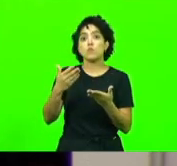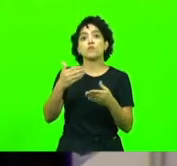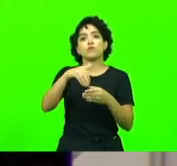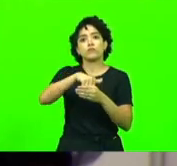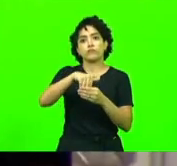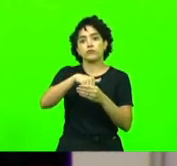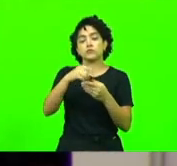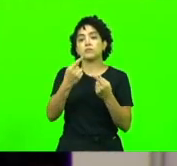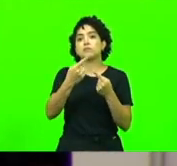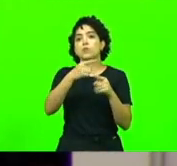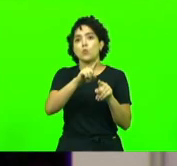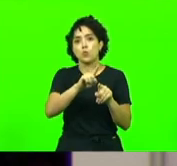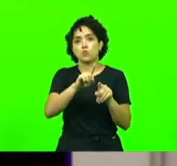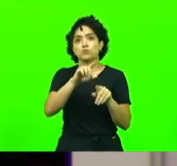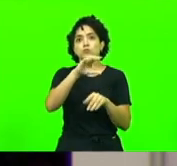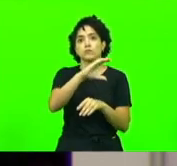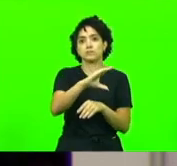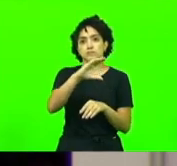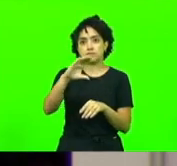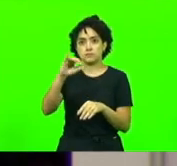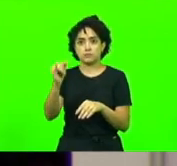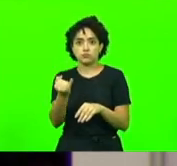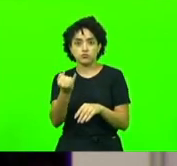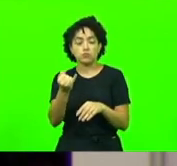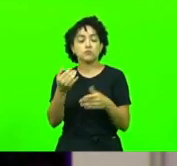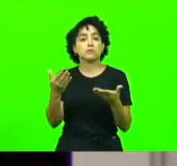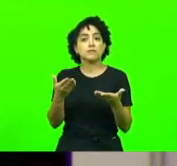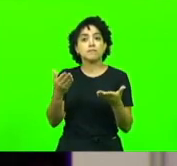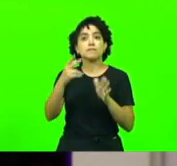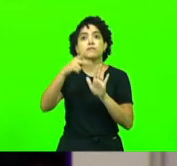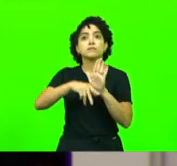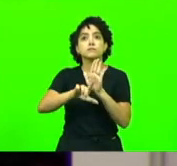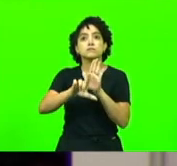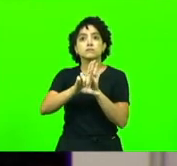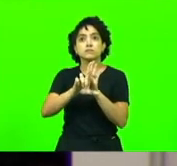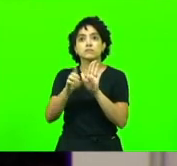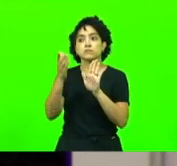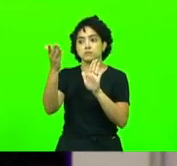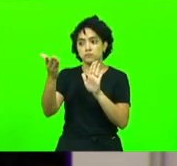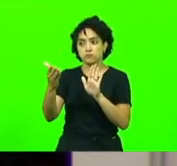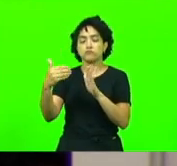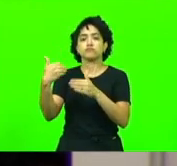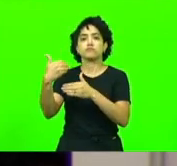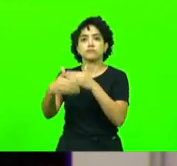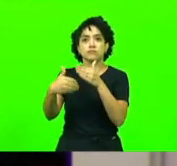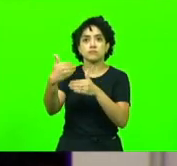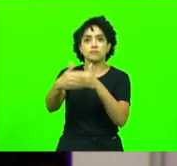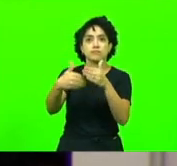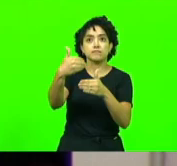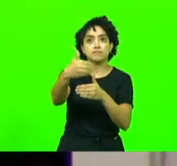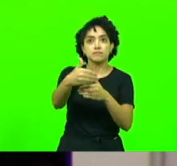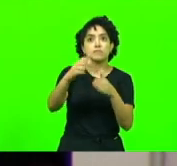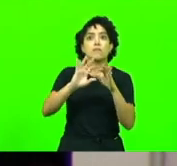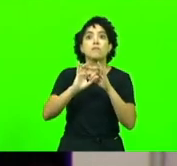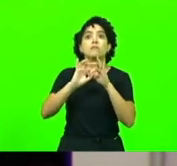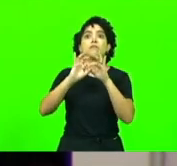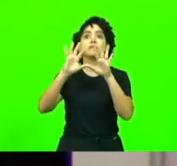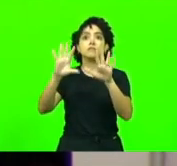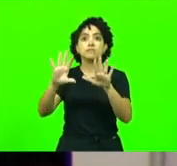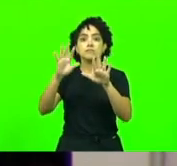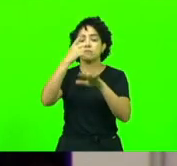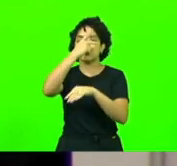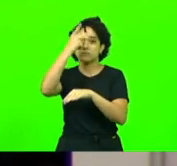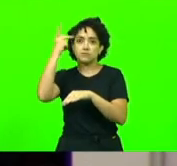contrário à CCJ para que o projeto do colega tramite na casa e para que a liberdade das